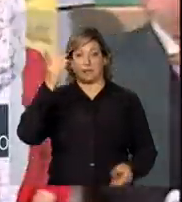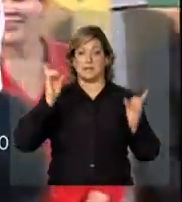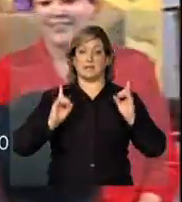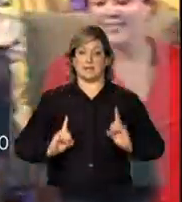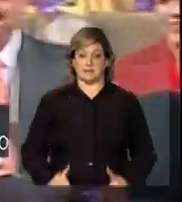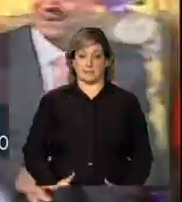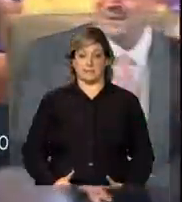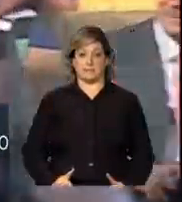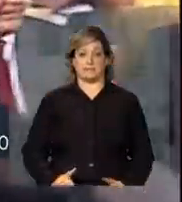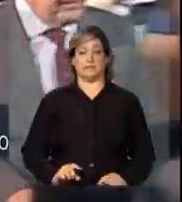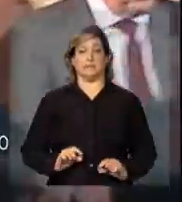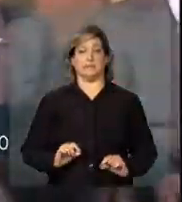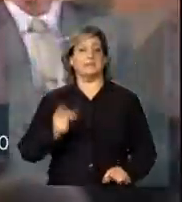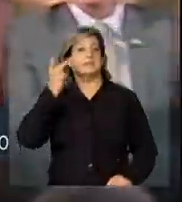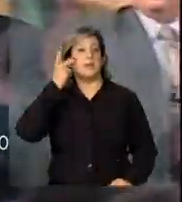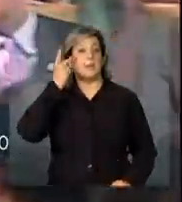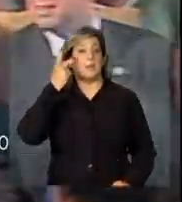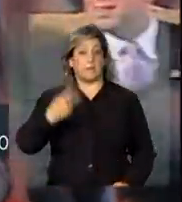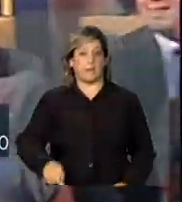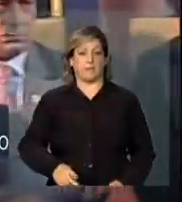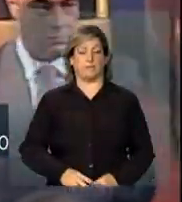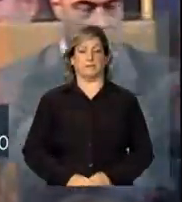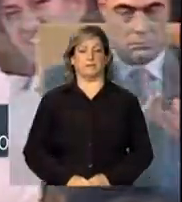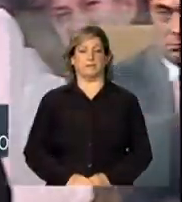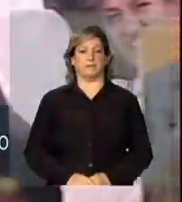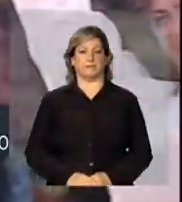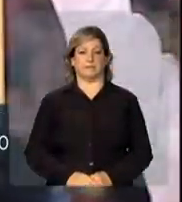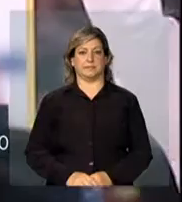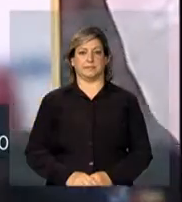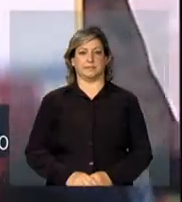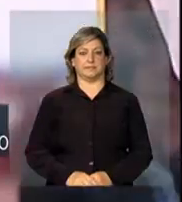com deficiência de São Paulo